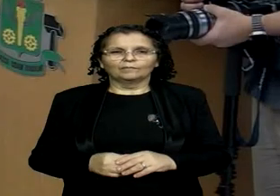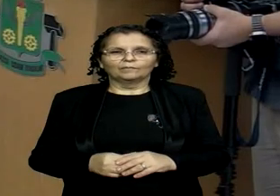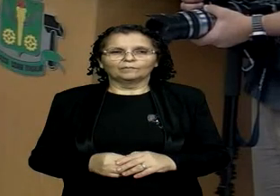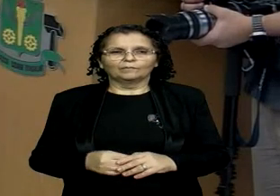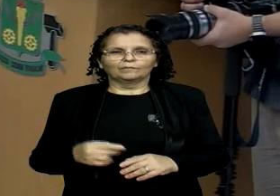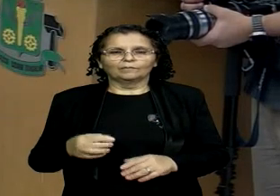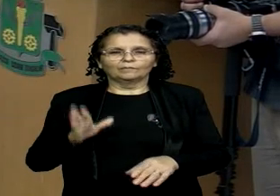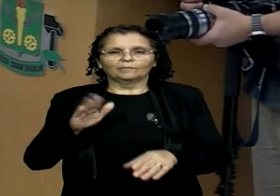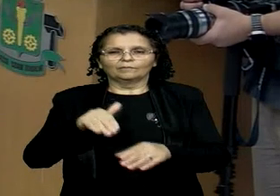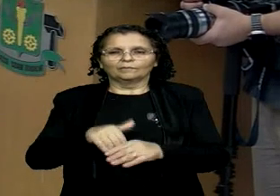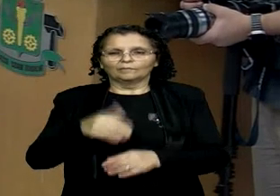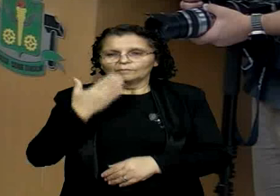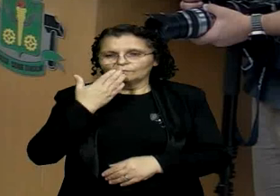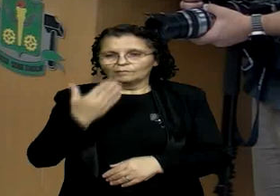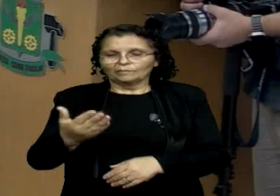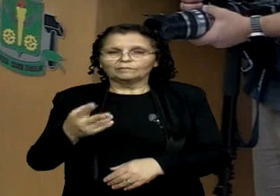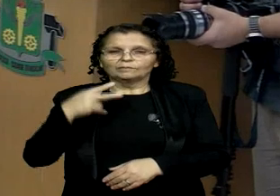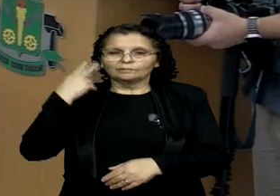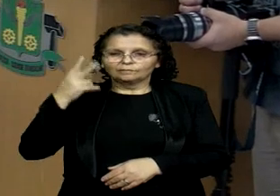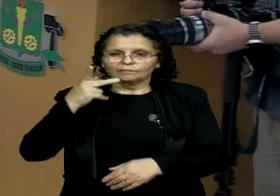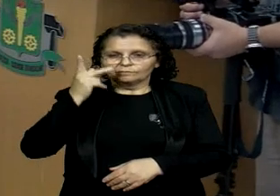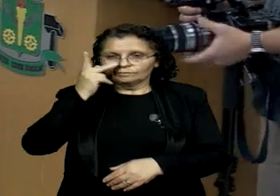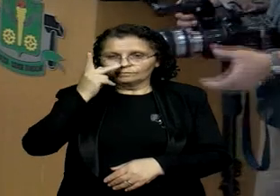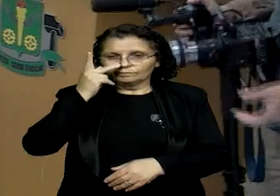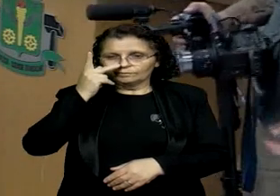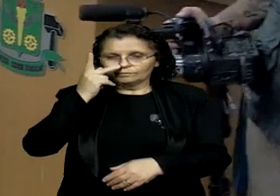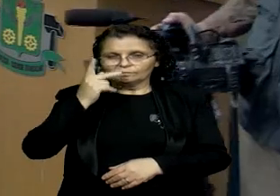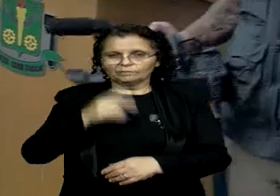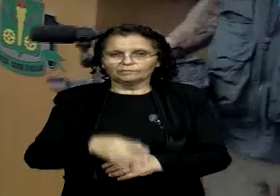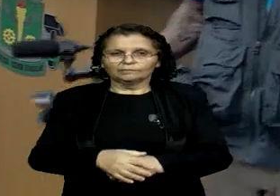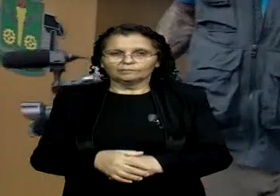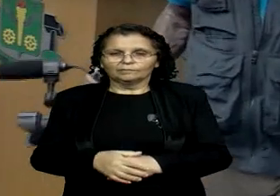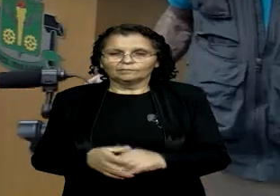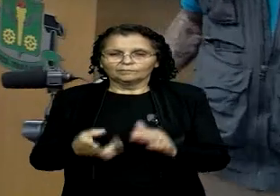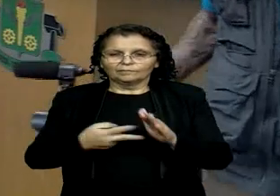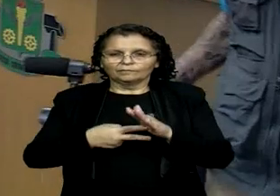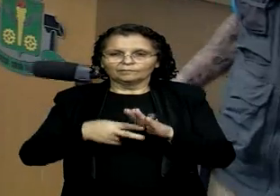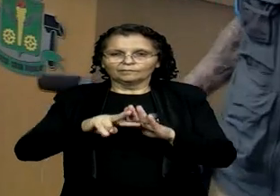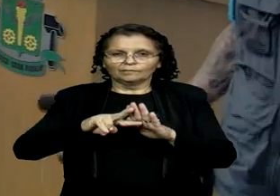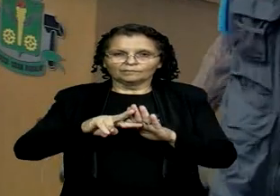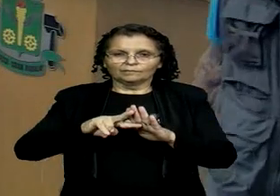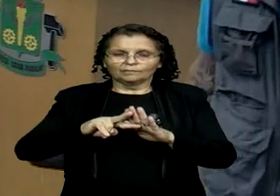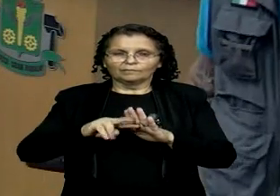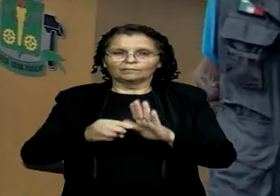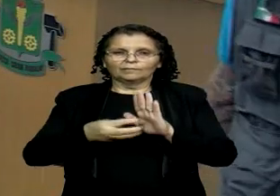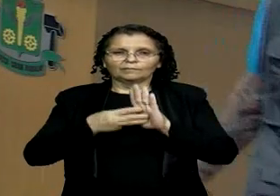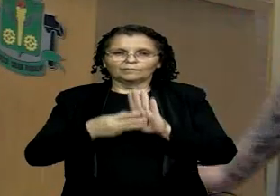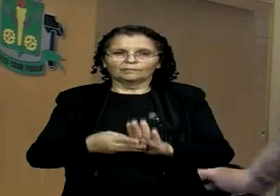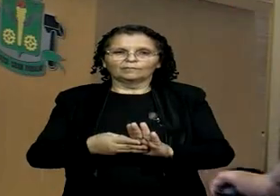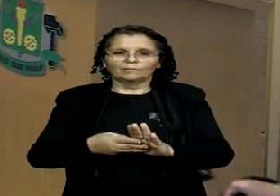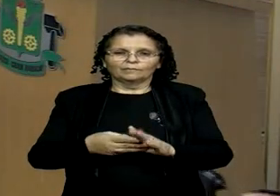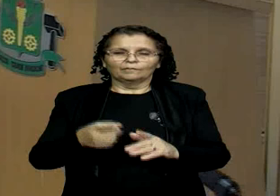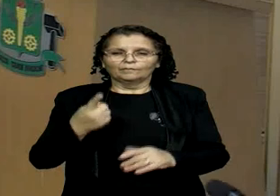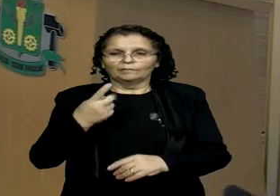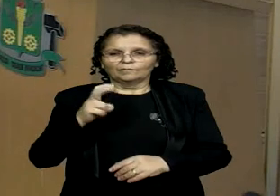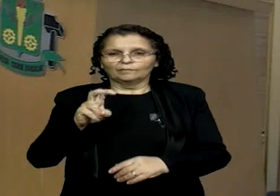em votação o pedido verbal do nobre vereador Pelé da Cândida para inversão de pauta na moção de apoio